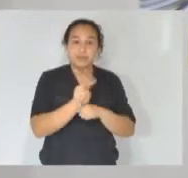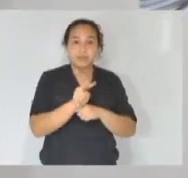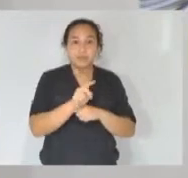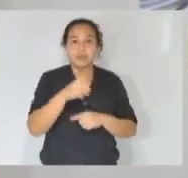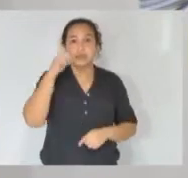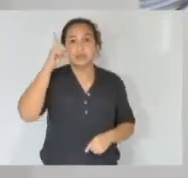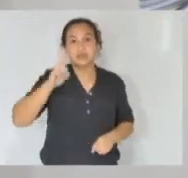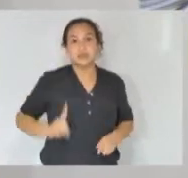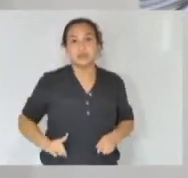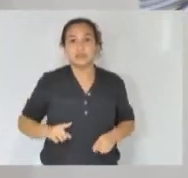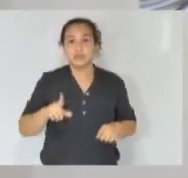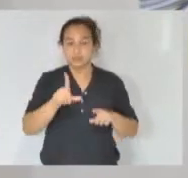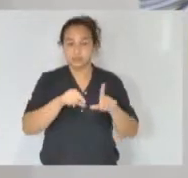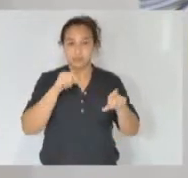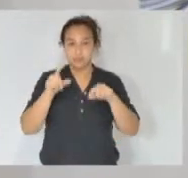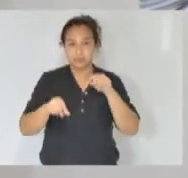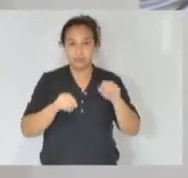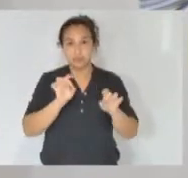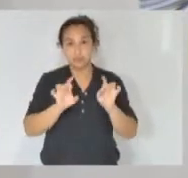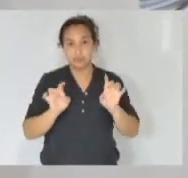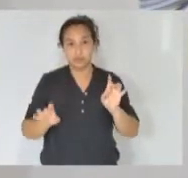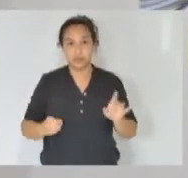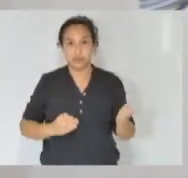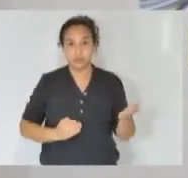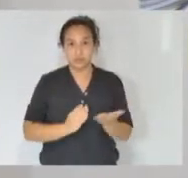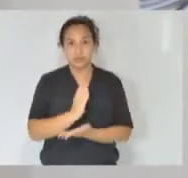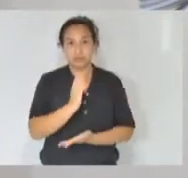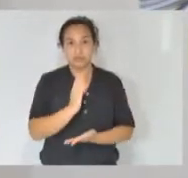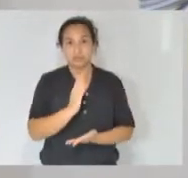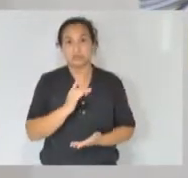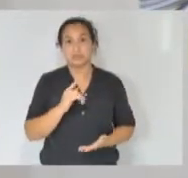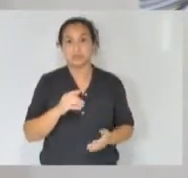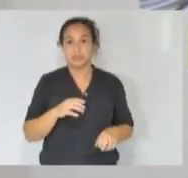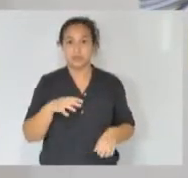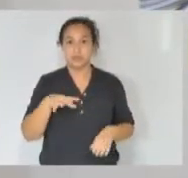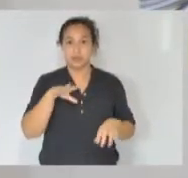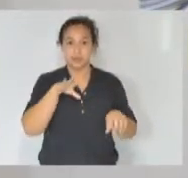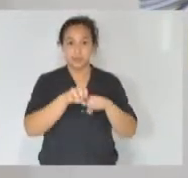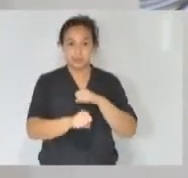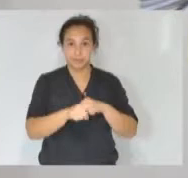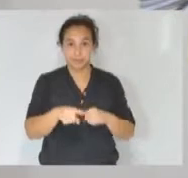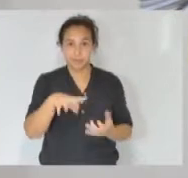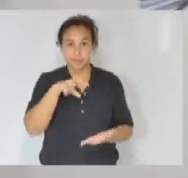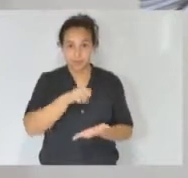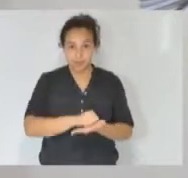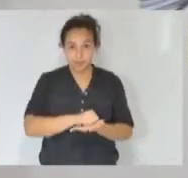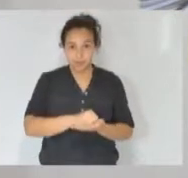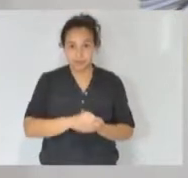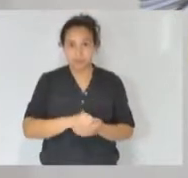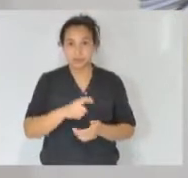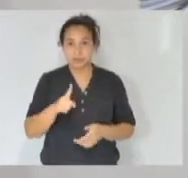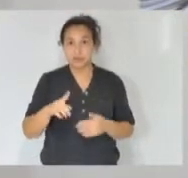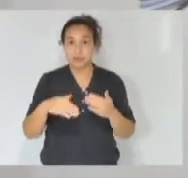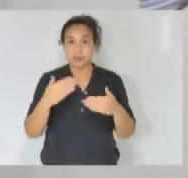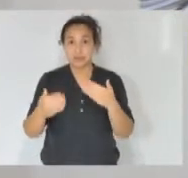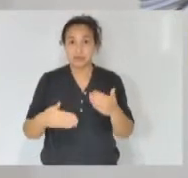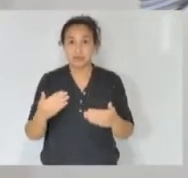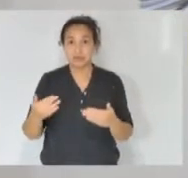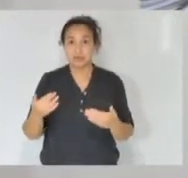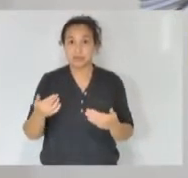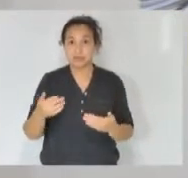de escolha. Passa no vestibular, faz a matrícula para garantir a vaga, mas depois passa em